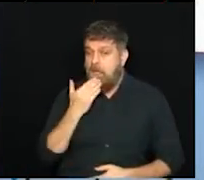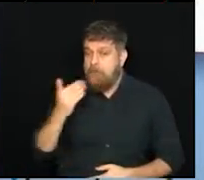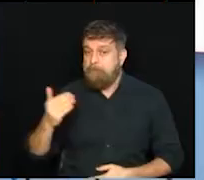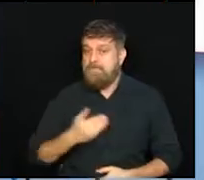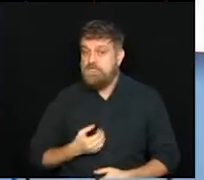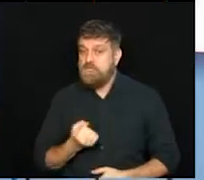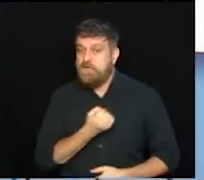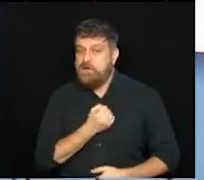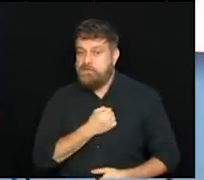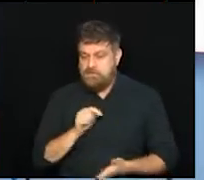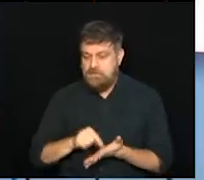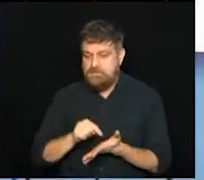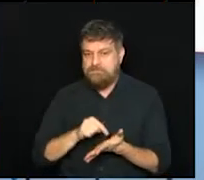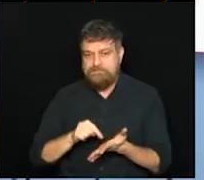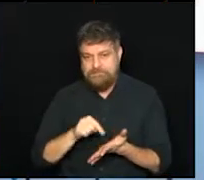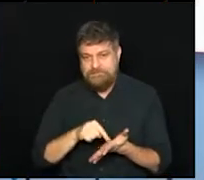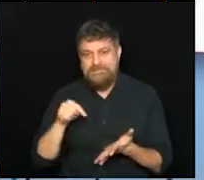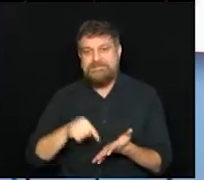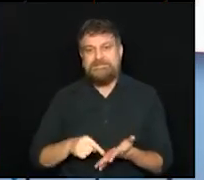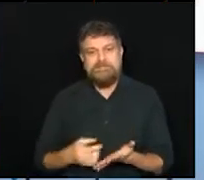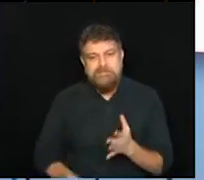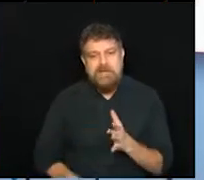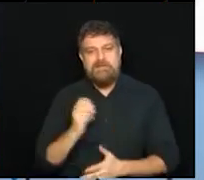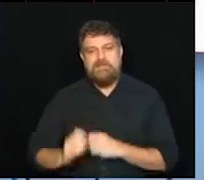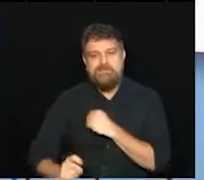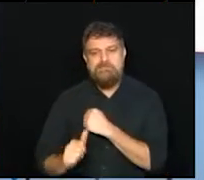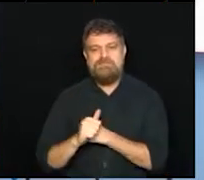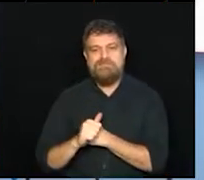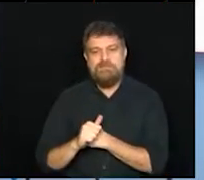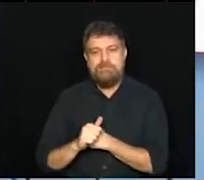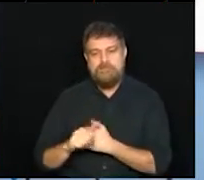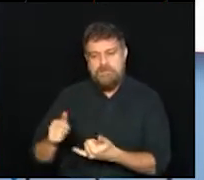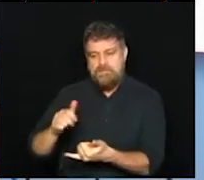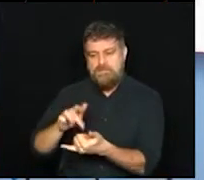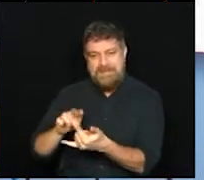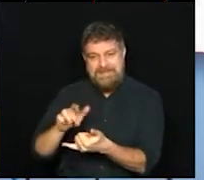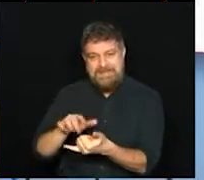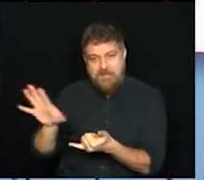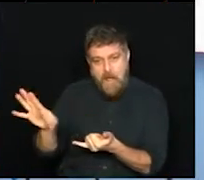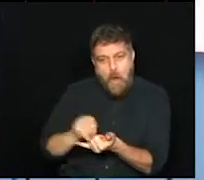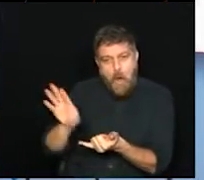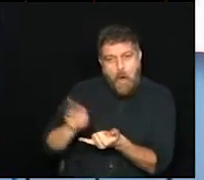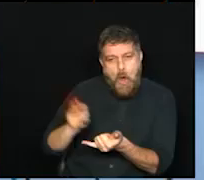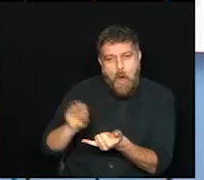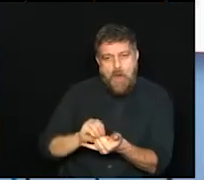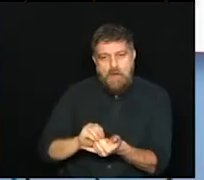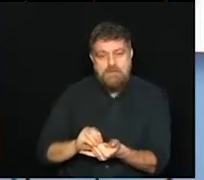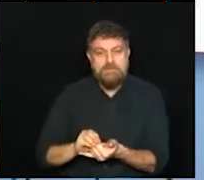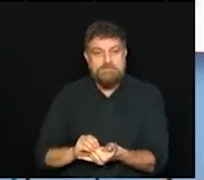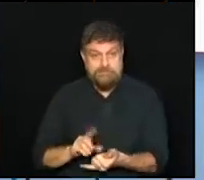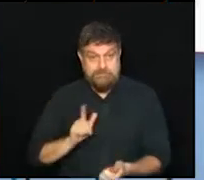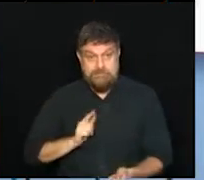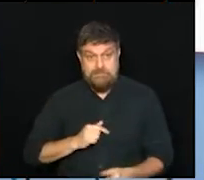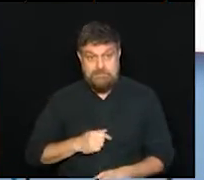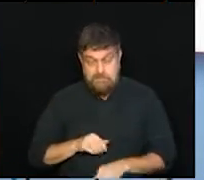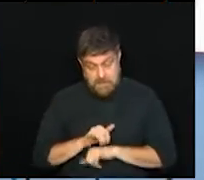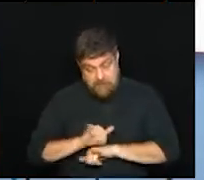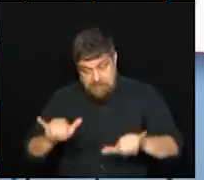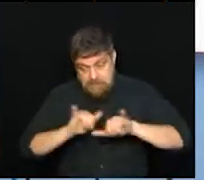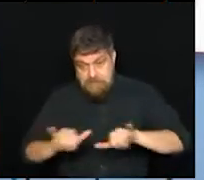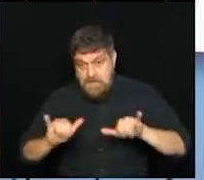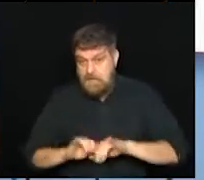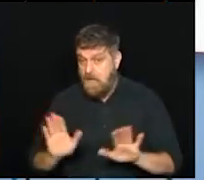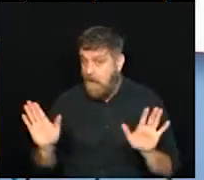código e é ali que é feito a clonagem da linha telefônica. O departamento enfatiza que esse